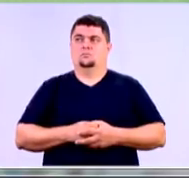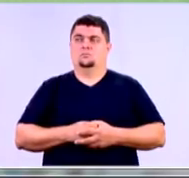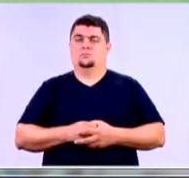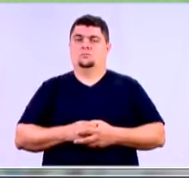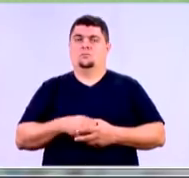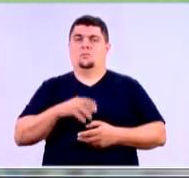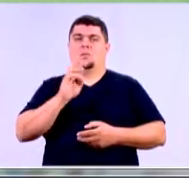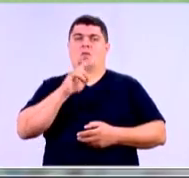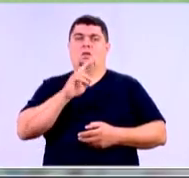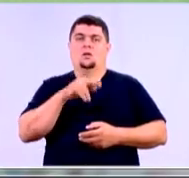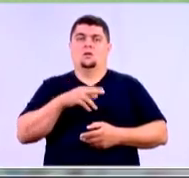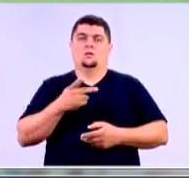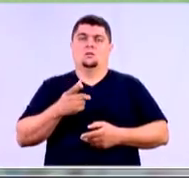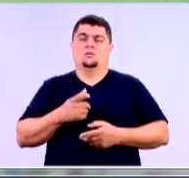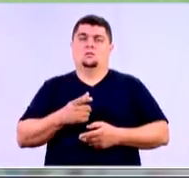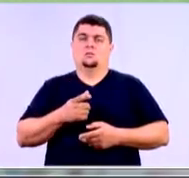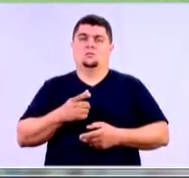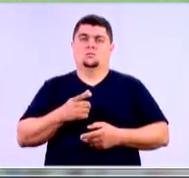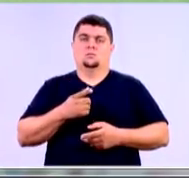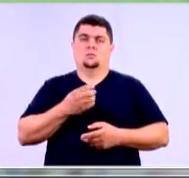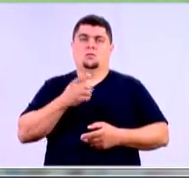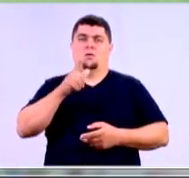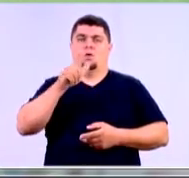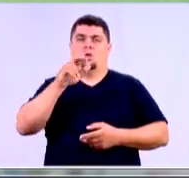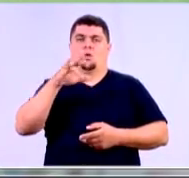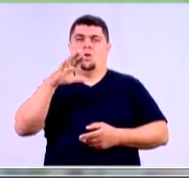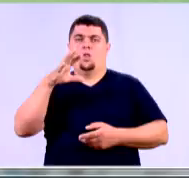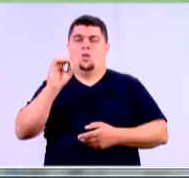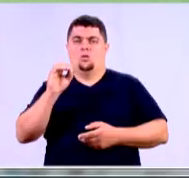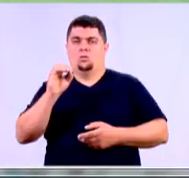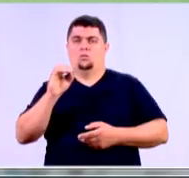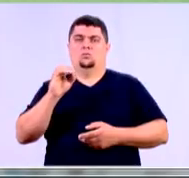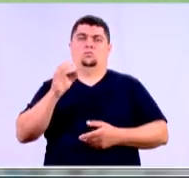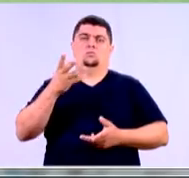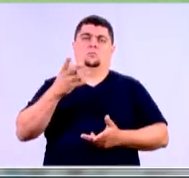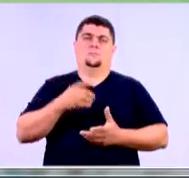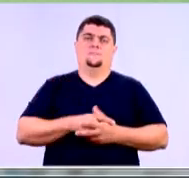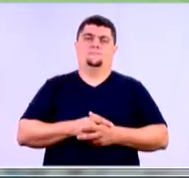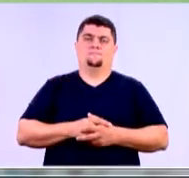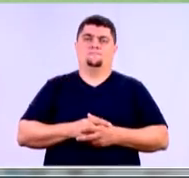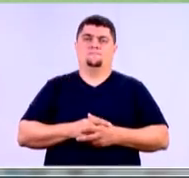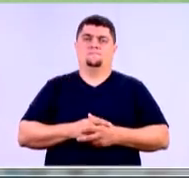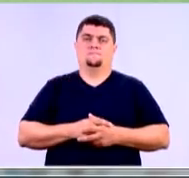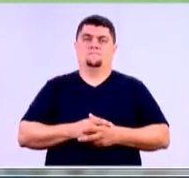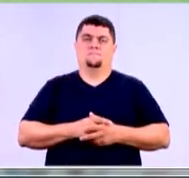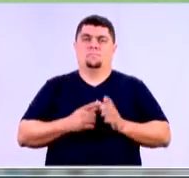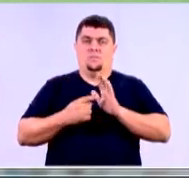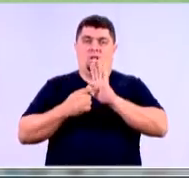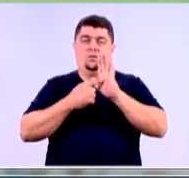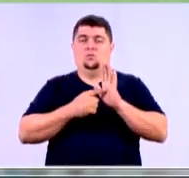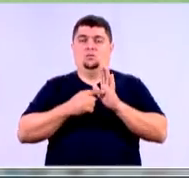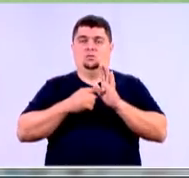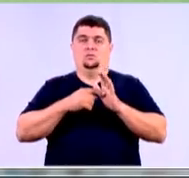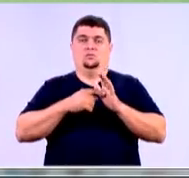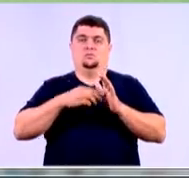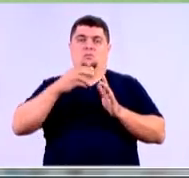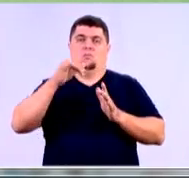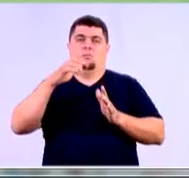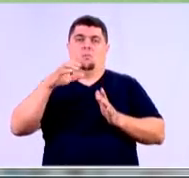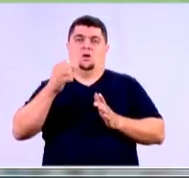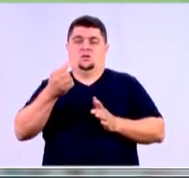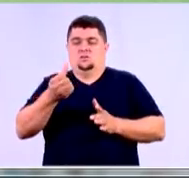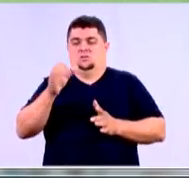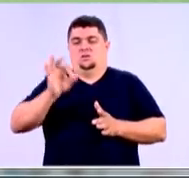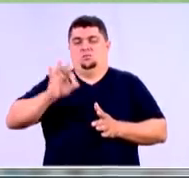Gente, essa aí é uma das maneiras de a gente falar da margem de lucro, né? A margem Isso. líquida. Ele está mostrando que essa margem líquida é de 6%,